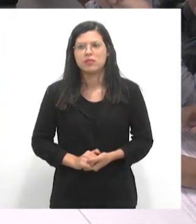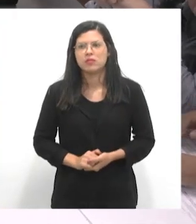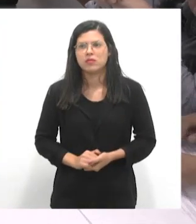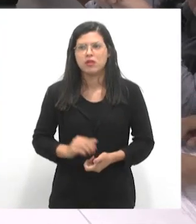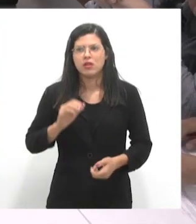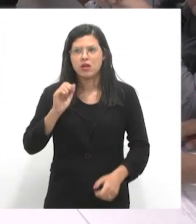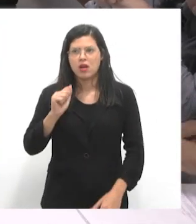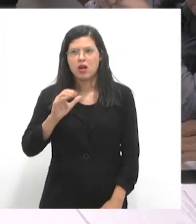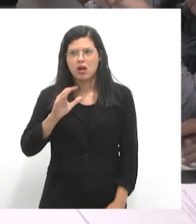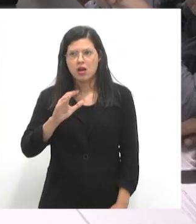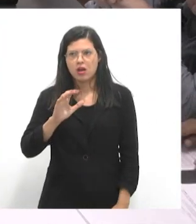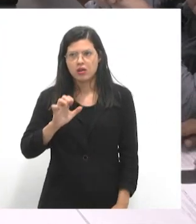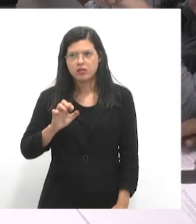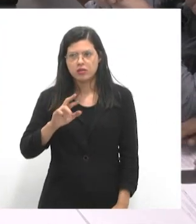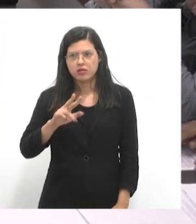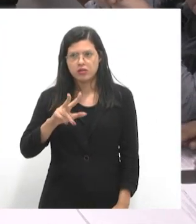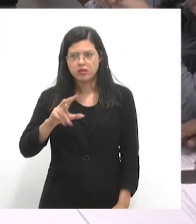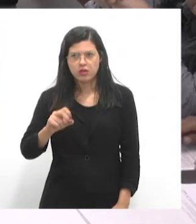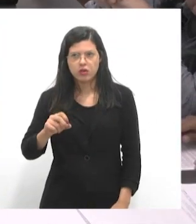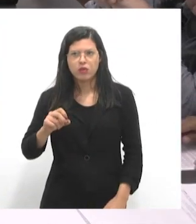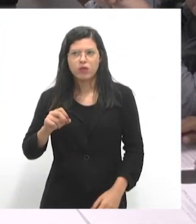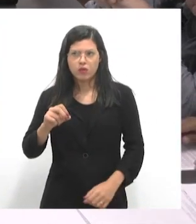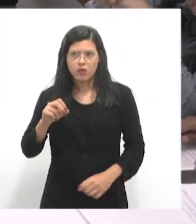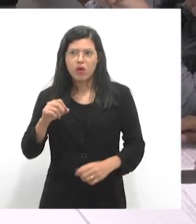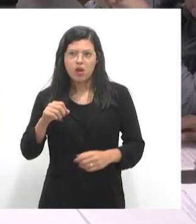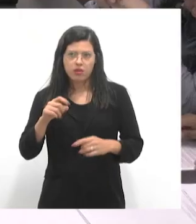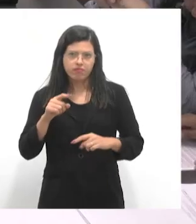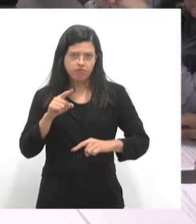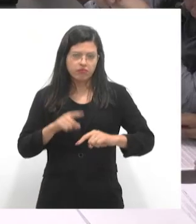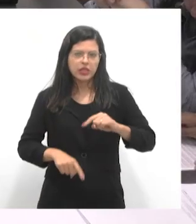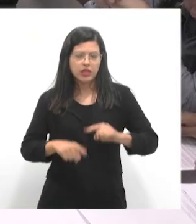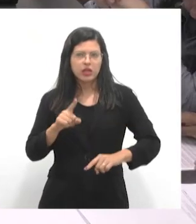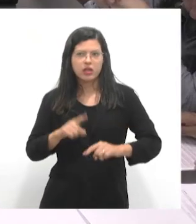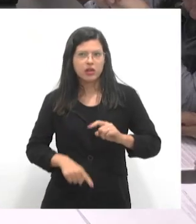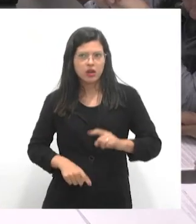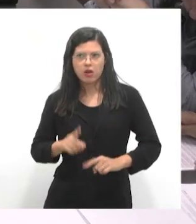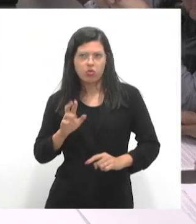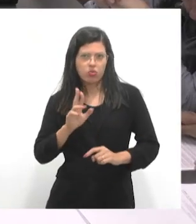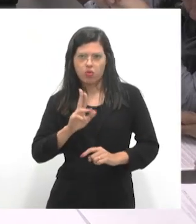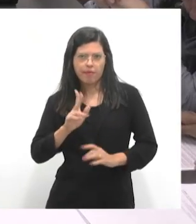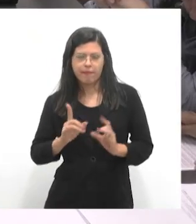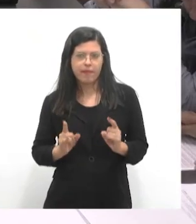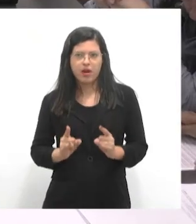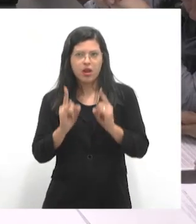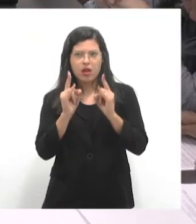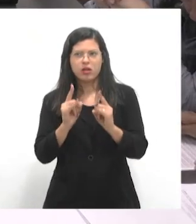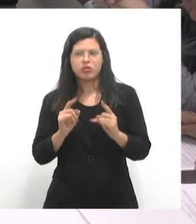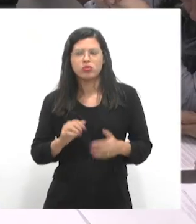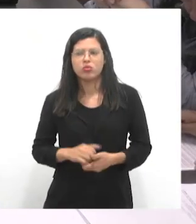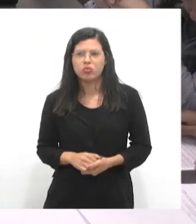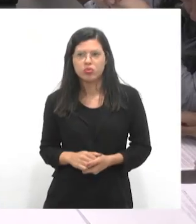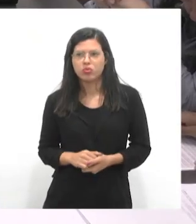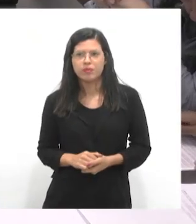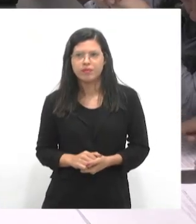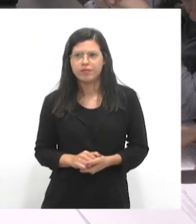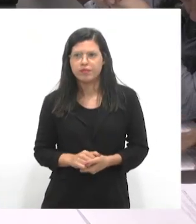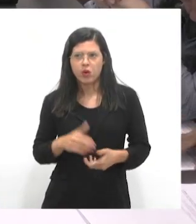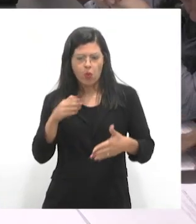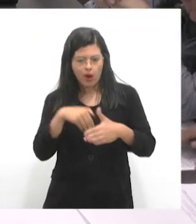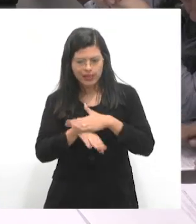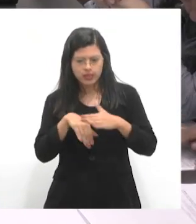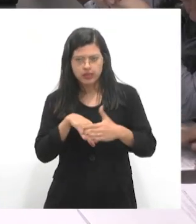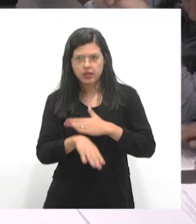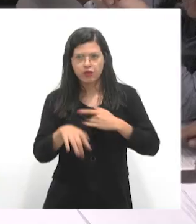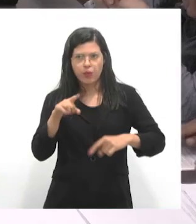Acervo é bem material, não é prédio. Acervo do Grupo Piratininga de Comunicação, mas deve